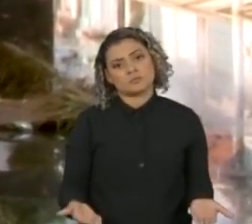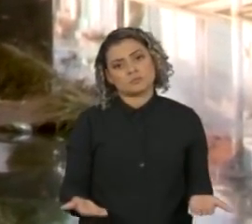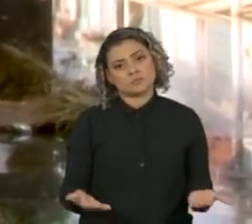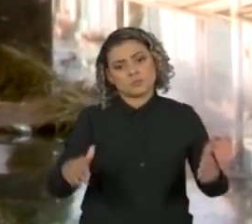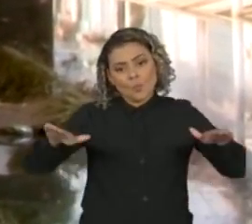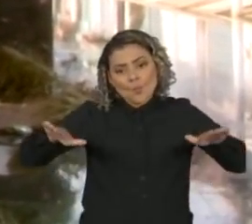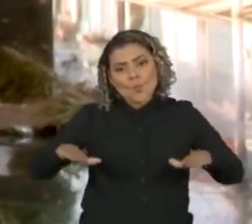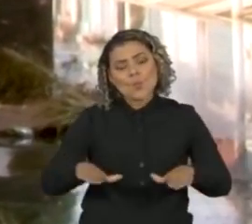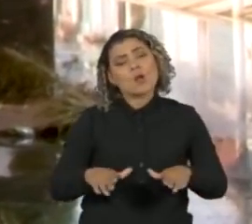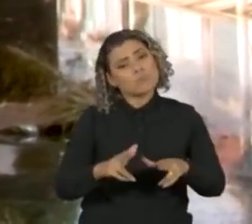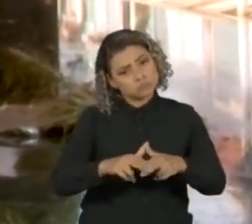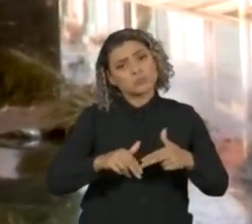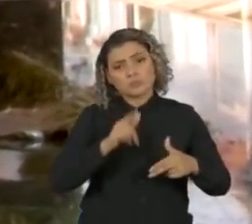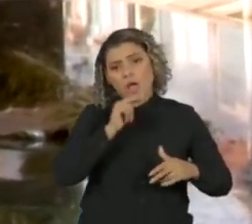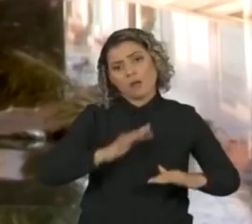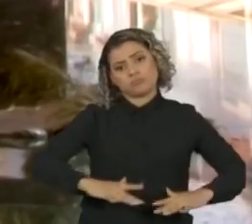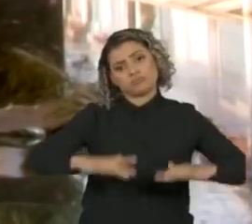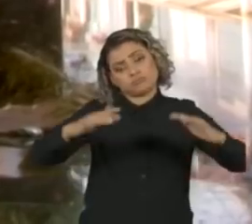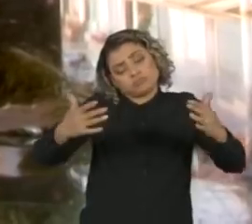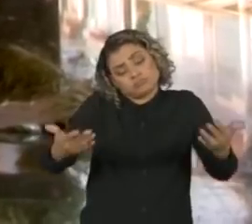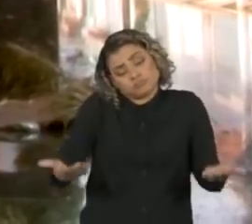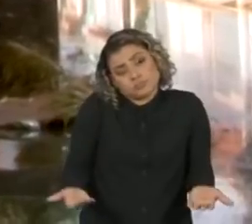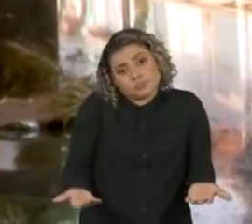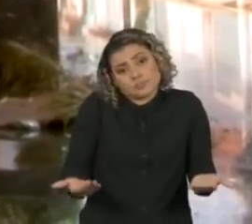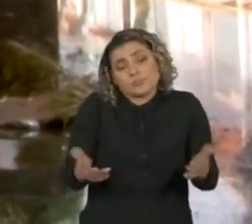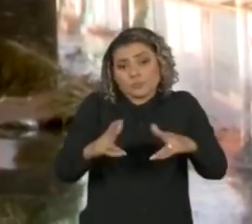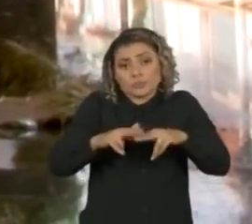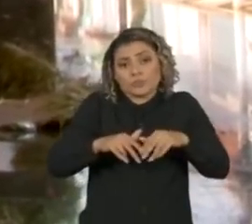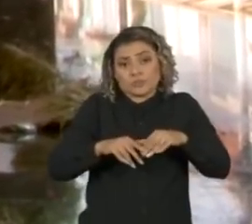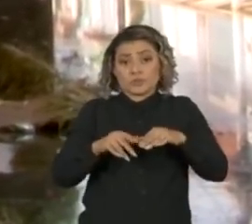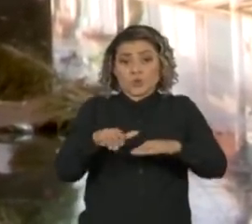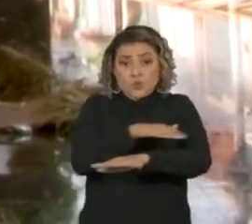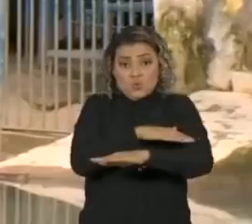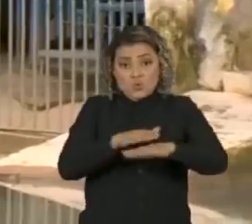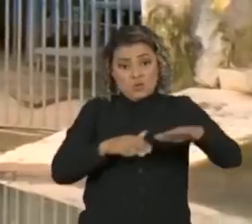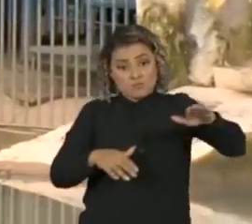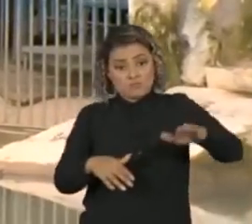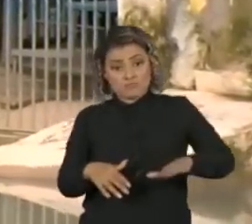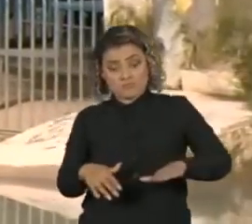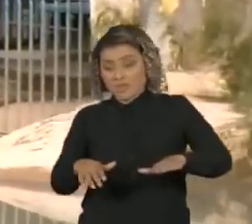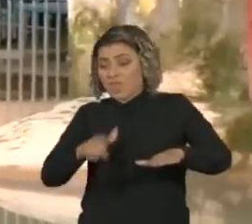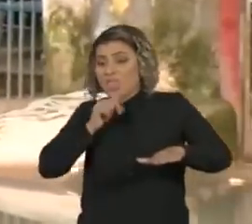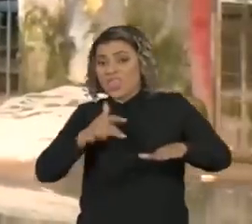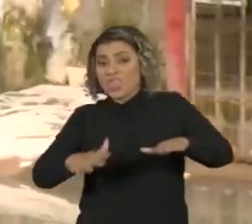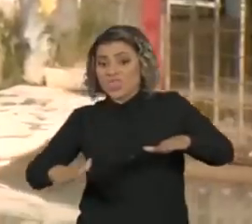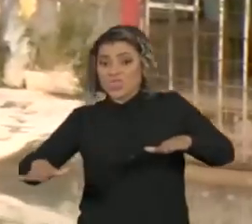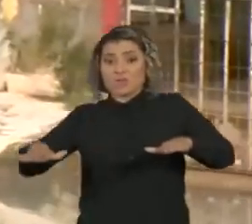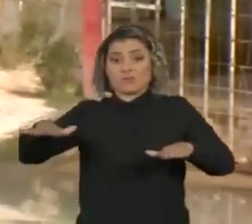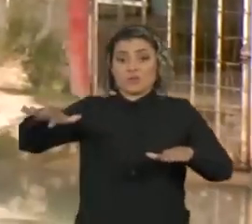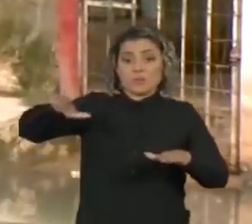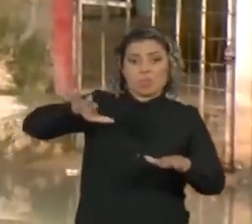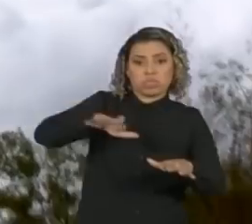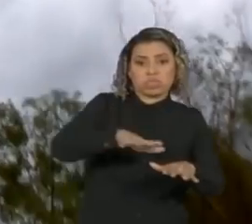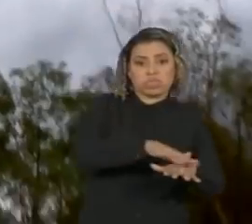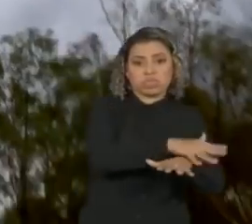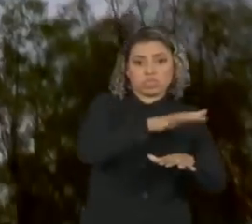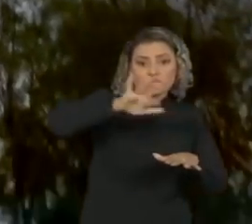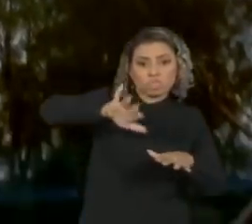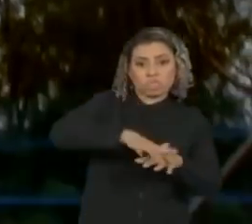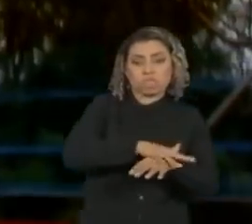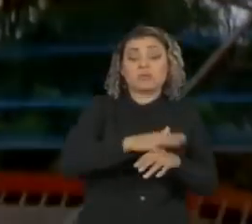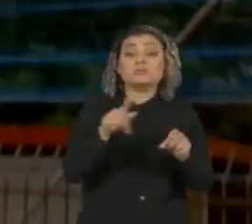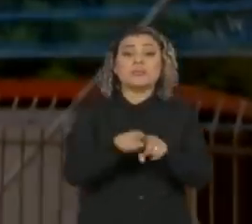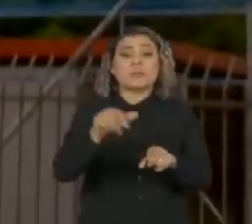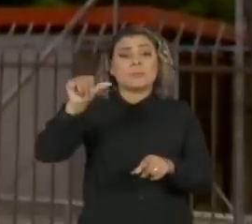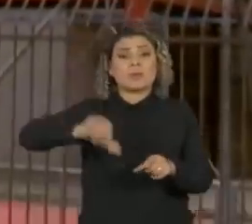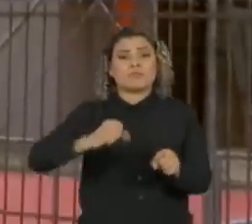lobo. E aí aconteceu de a rua ficar mais baixa do que o nível do rio. Segundo ele, a situação piorou depois da